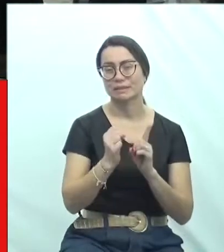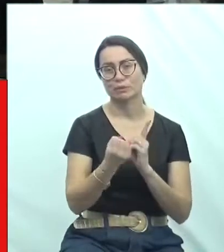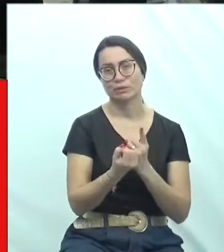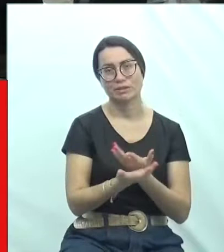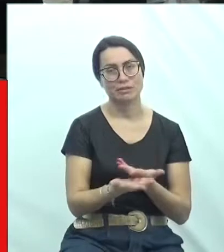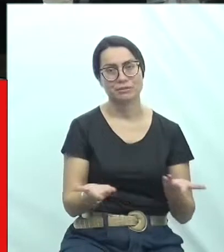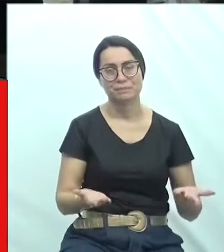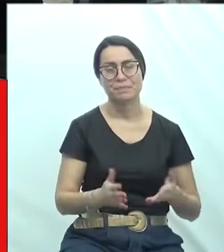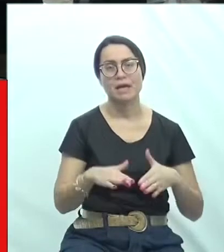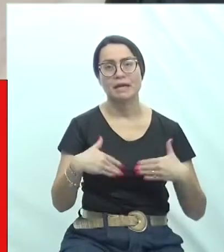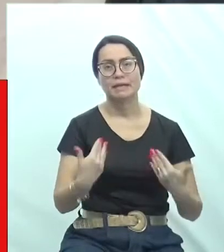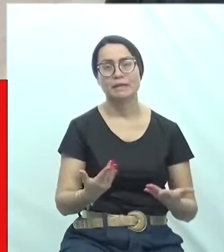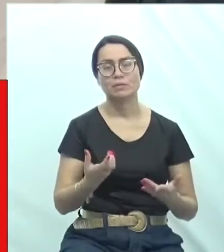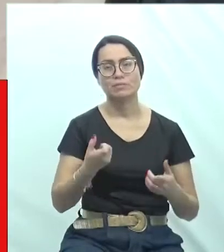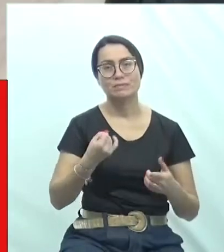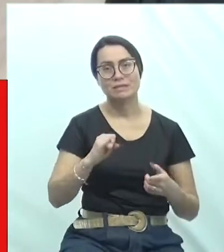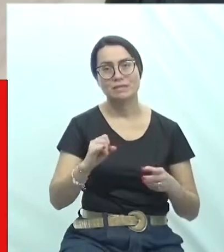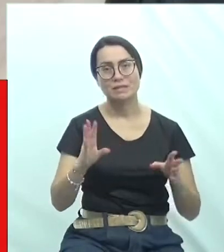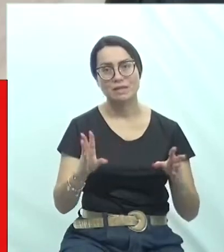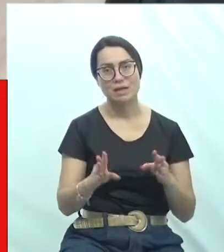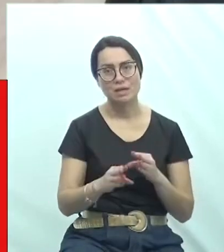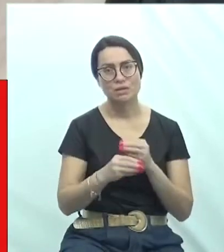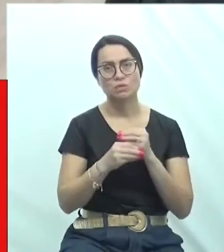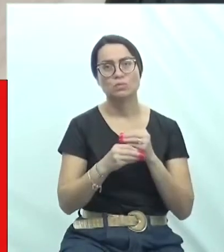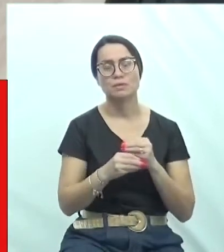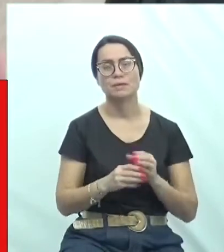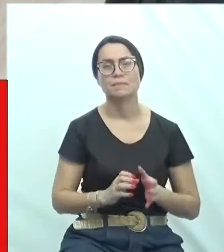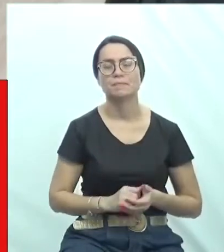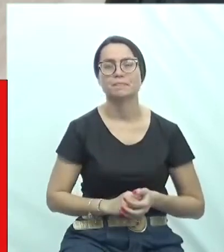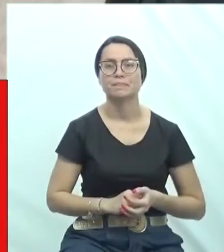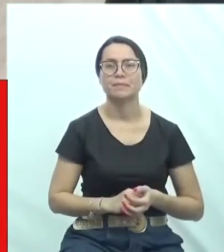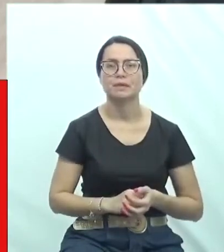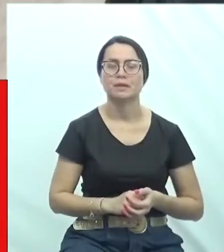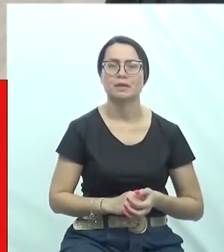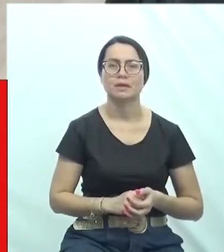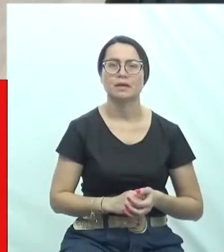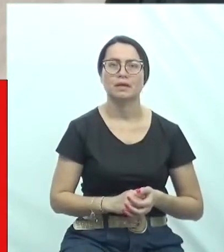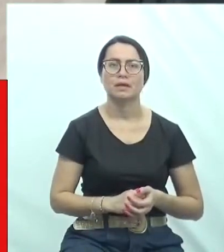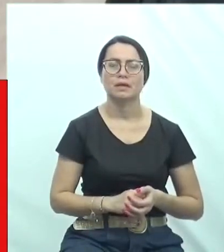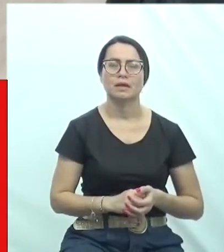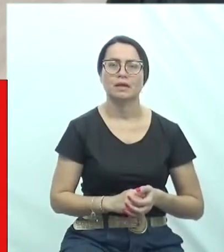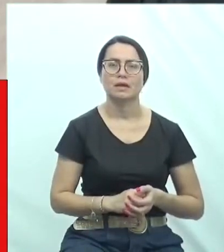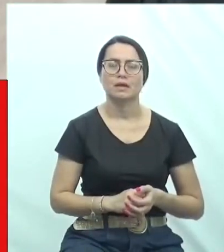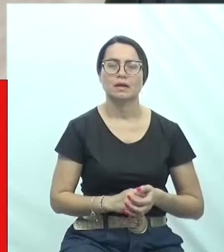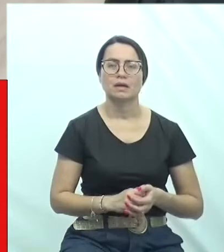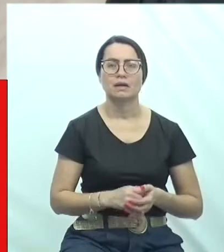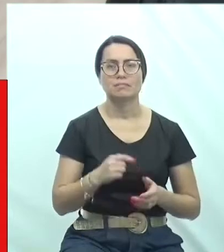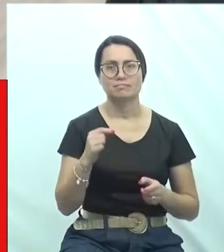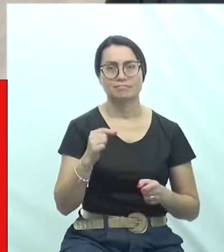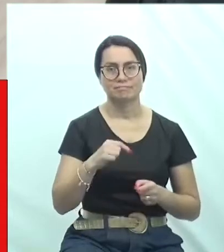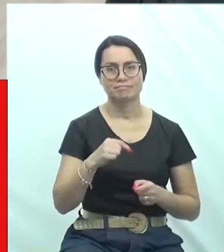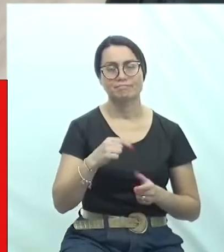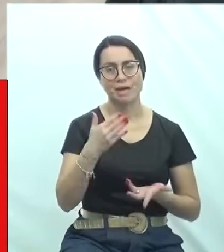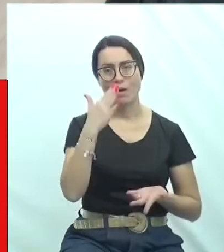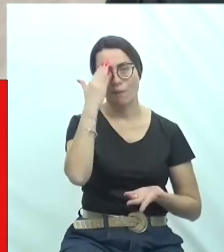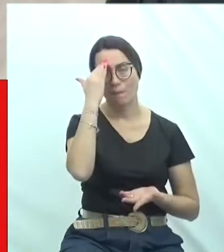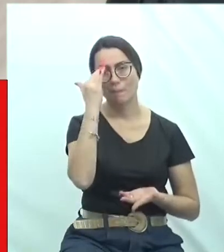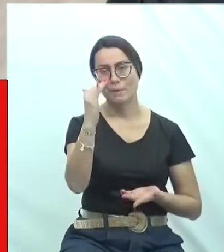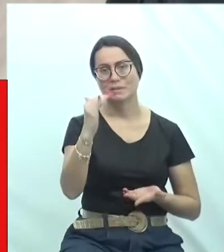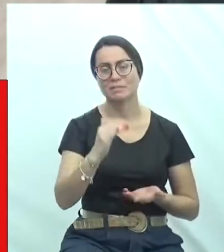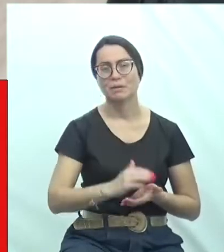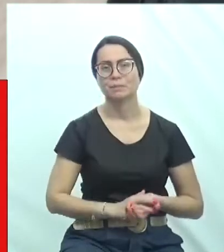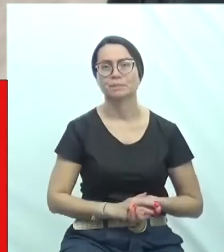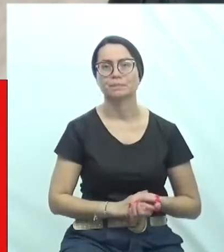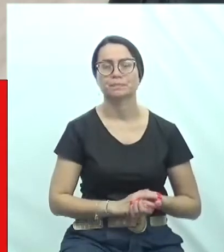resumir, seria essa a questão assim, inicial, principal que eu traria para os senhores.